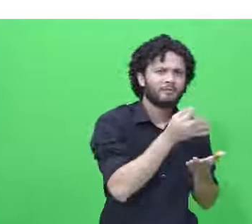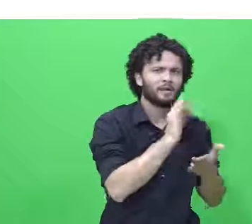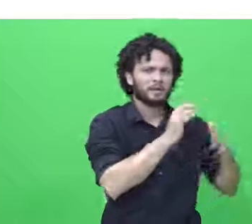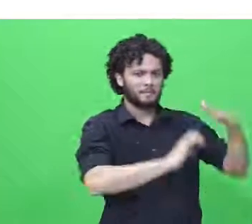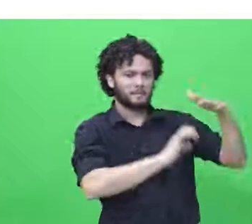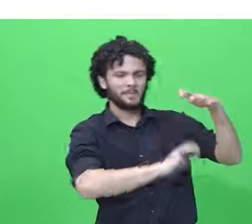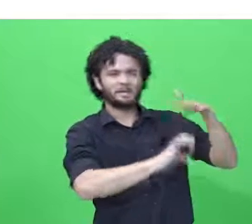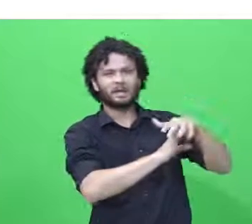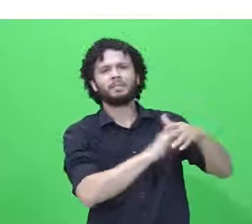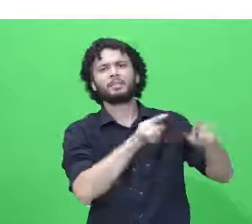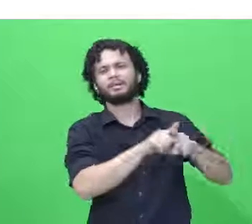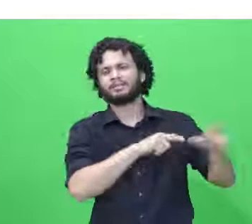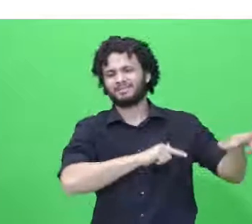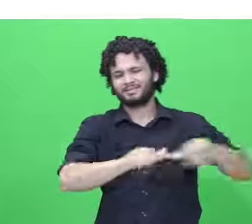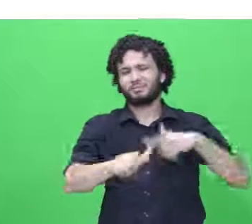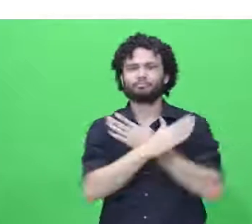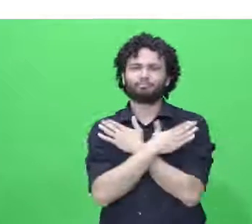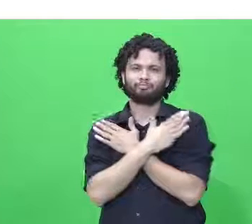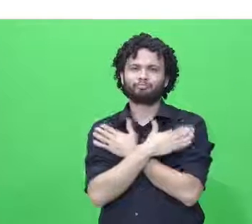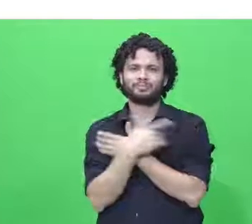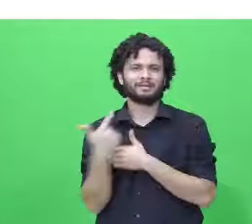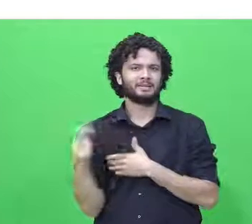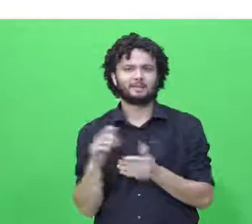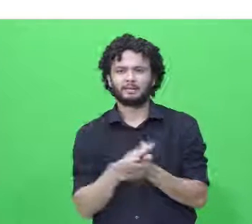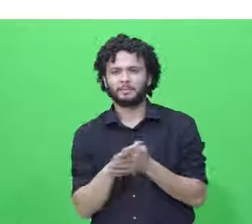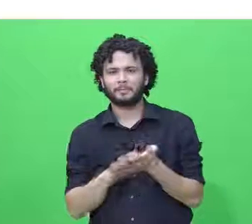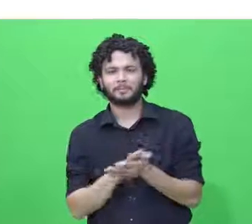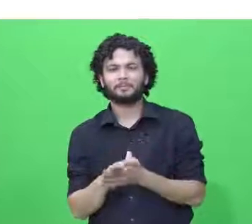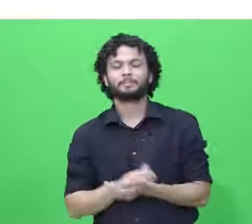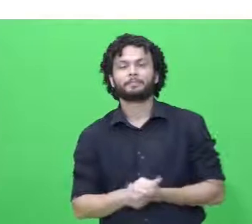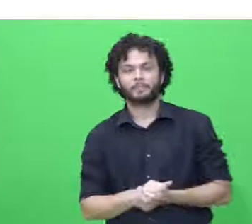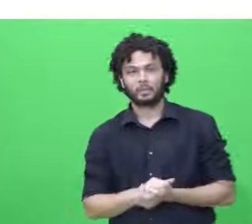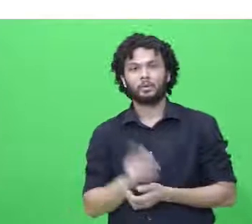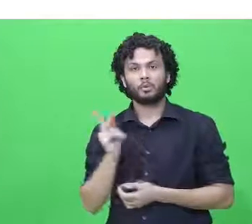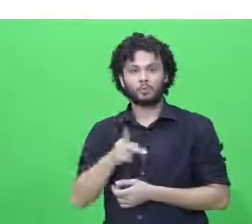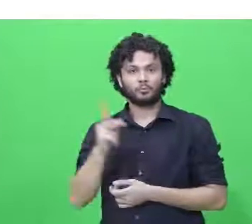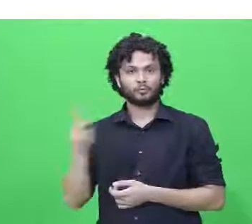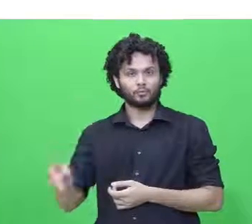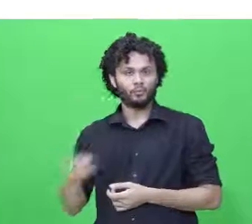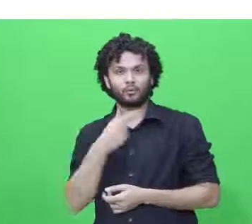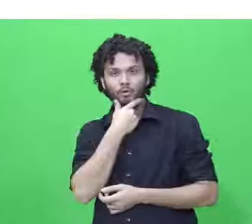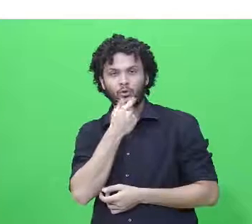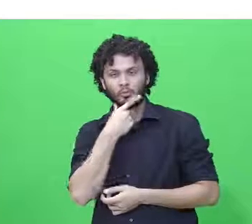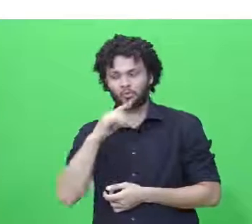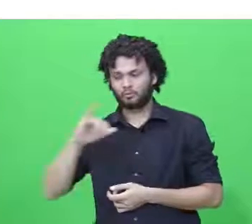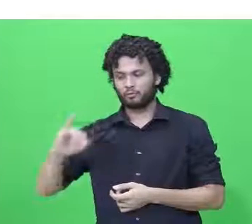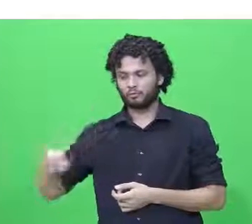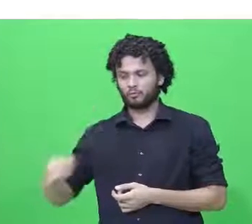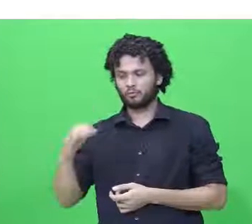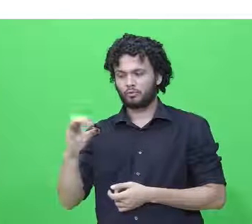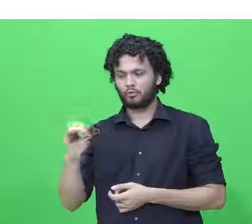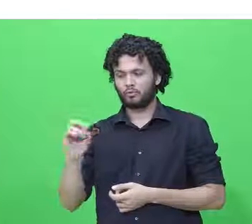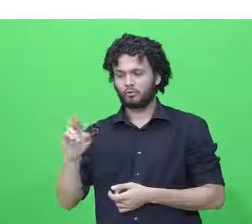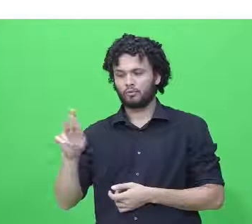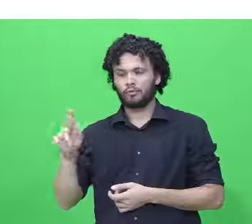muitos trabalhadores sem empregos. Inclusive, né, o professor historiador Jorge Ferreira, ele diz que alguns cafeicultores